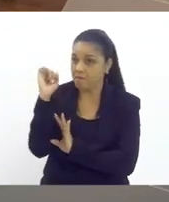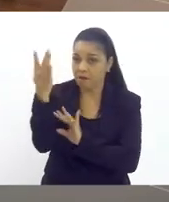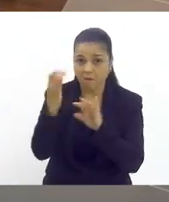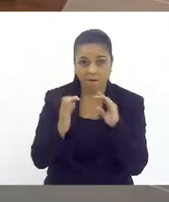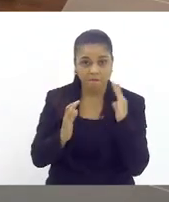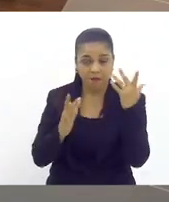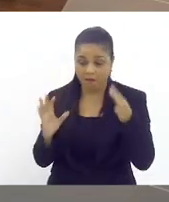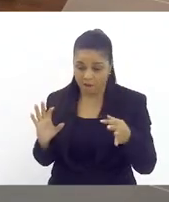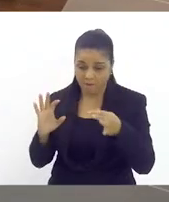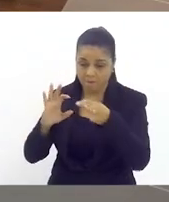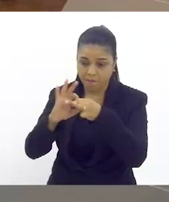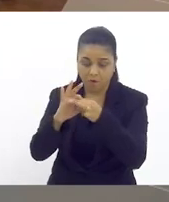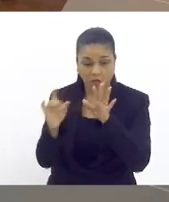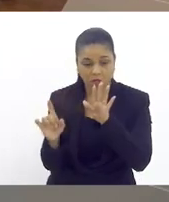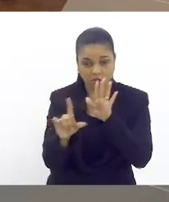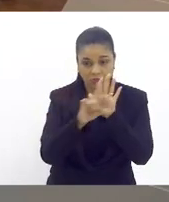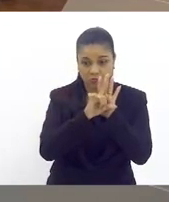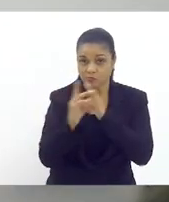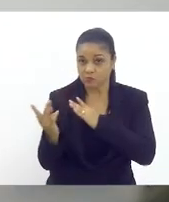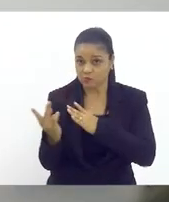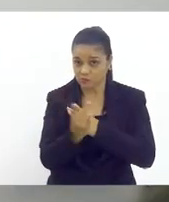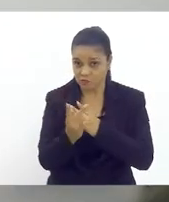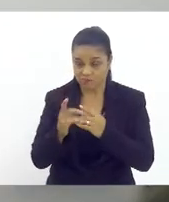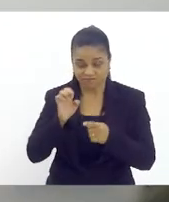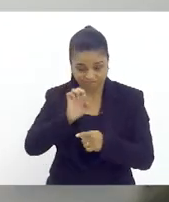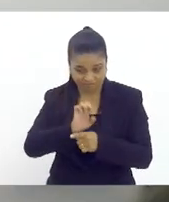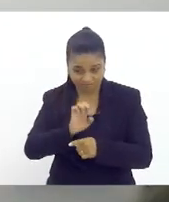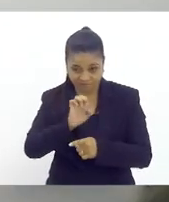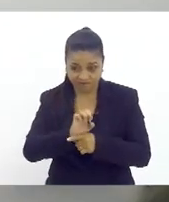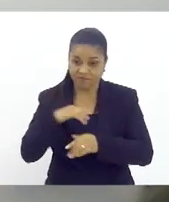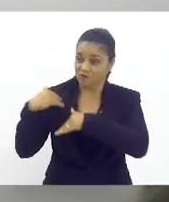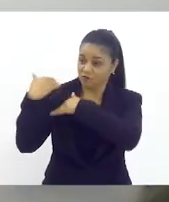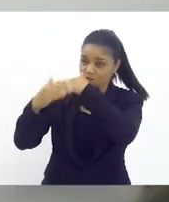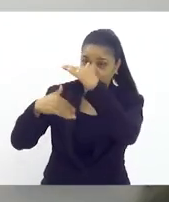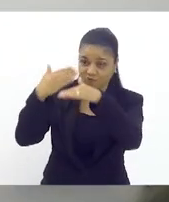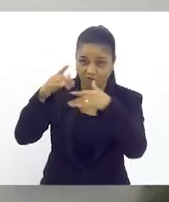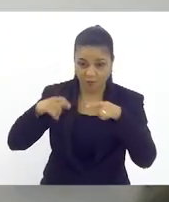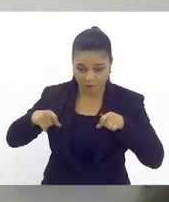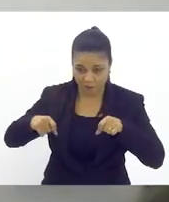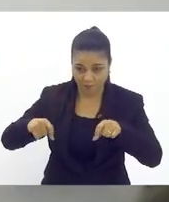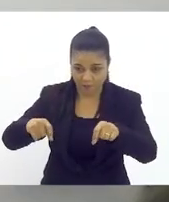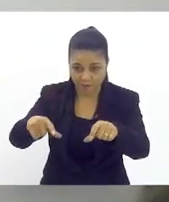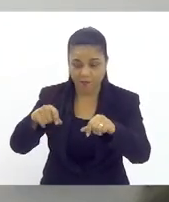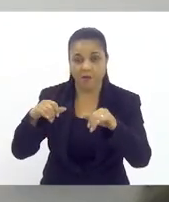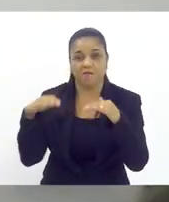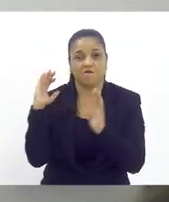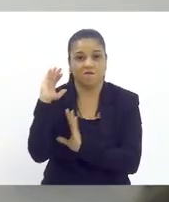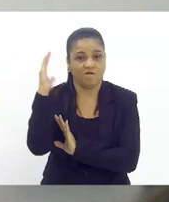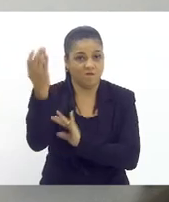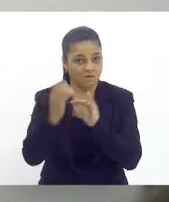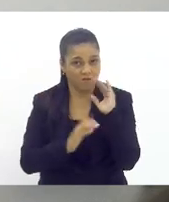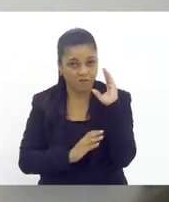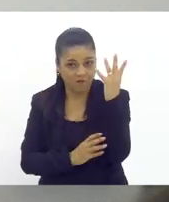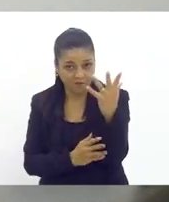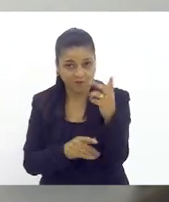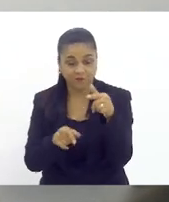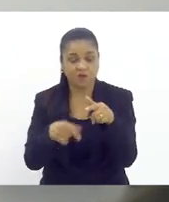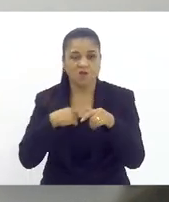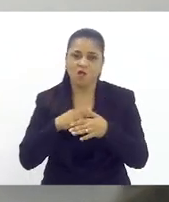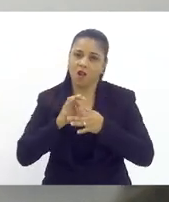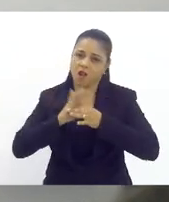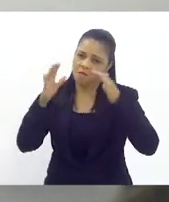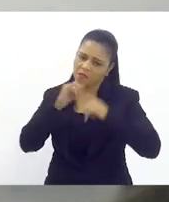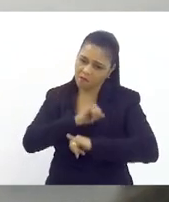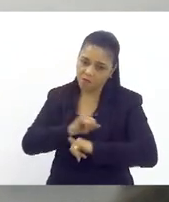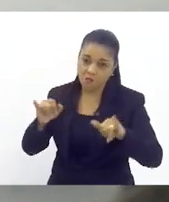duas leis né a lei de restauração do estado e essa lei de desenvolvimento Florestal vou tomar a liberdade aqui de falar um pouco